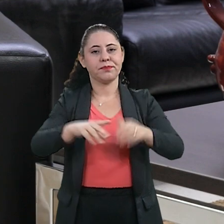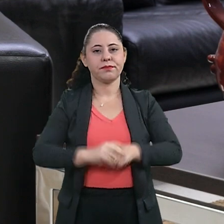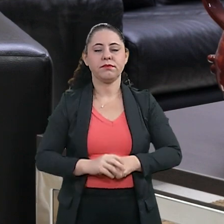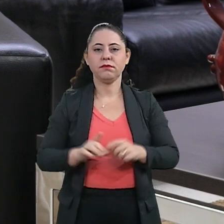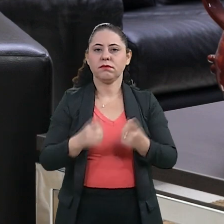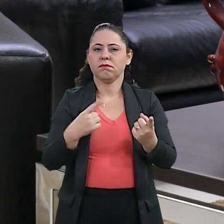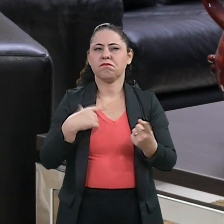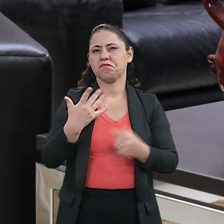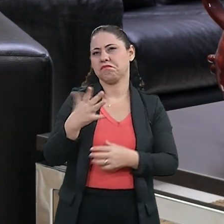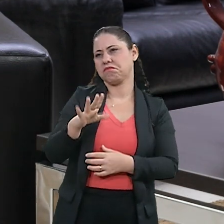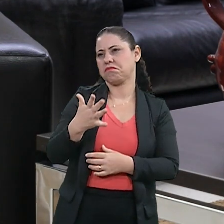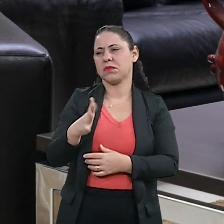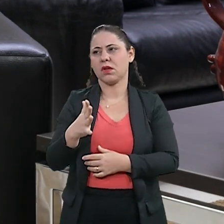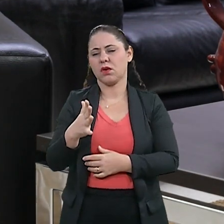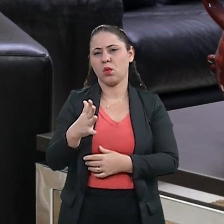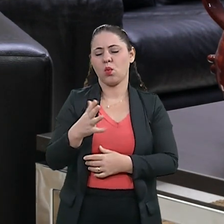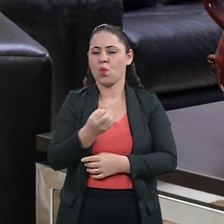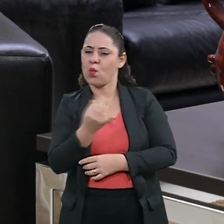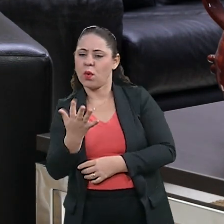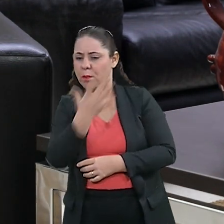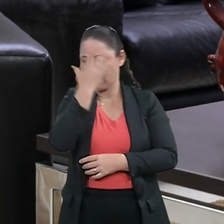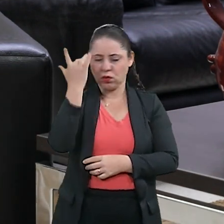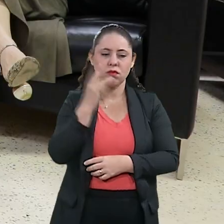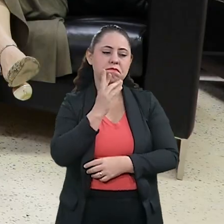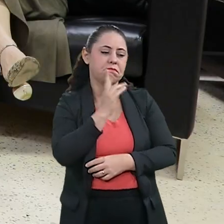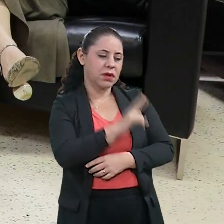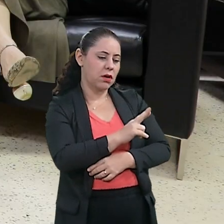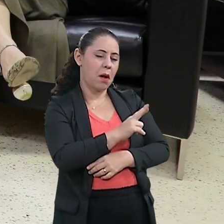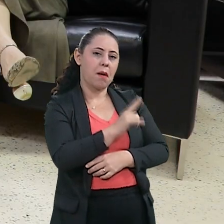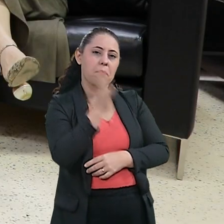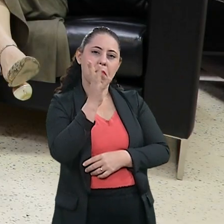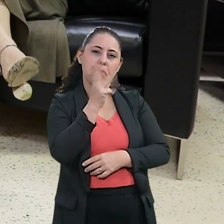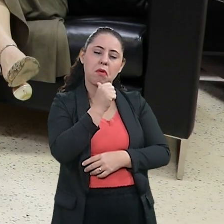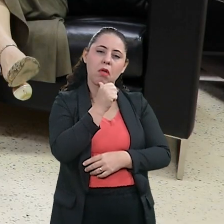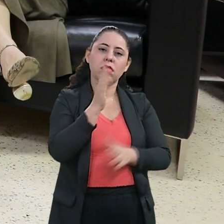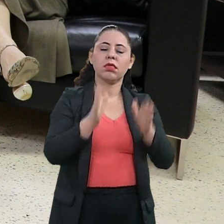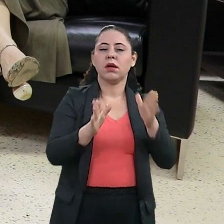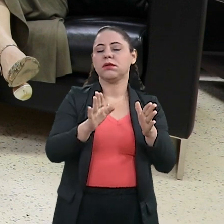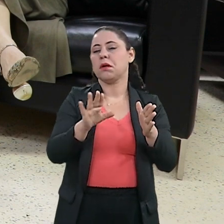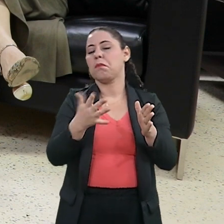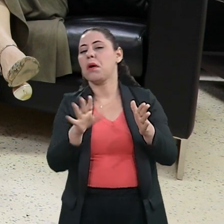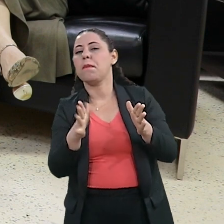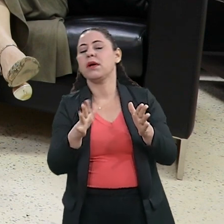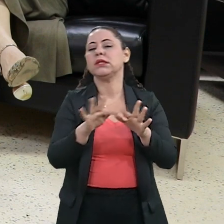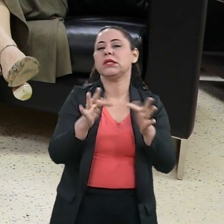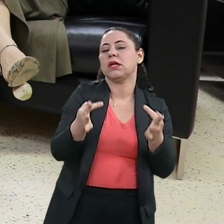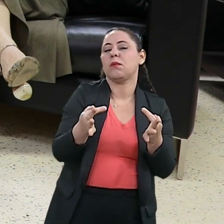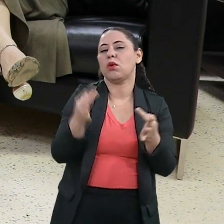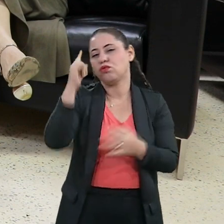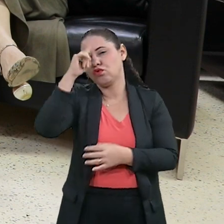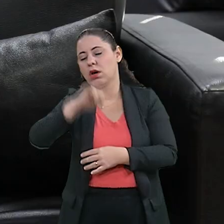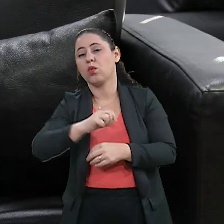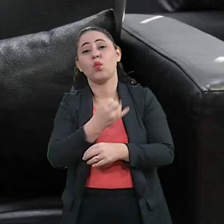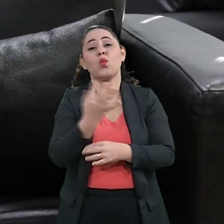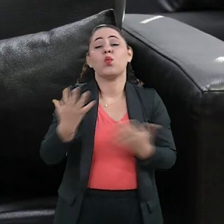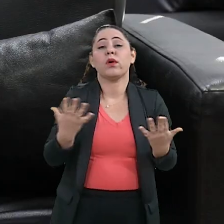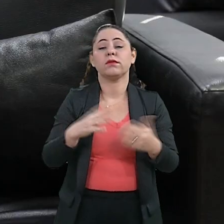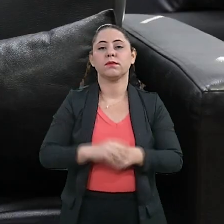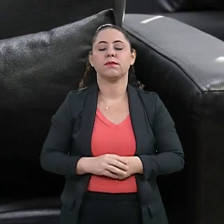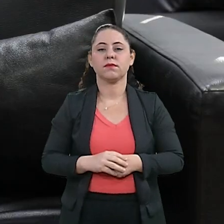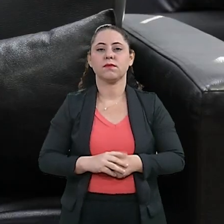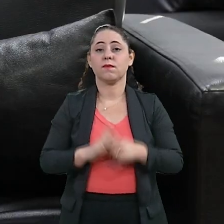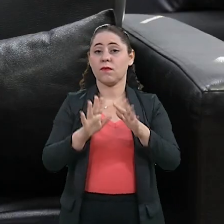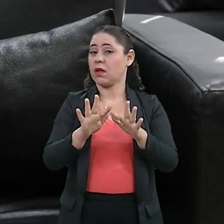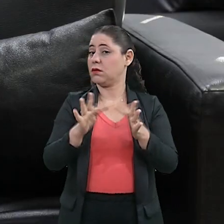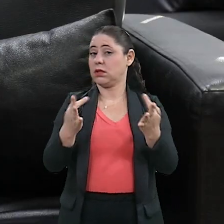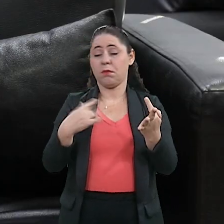mas existe uma média de quando as pessoas têm essas respostas? Um processo mais simples leva em média quantos dias? Não,